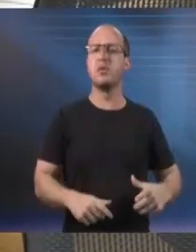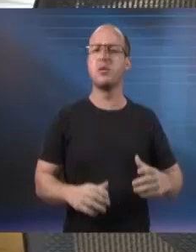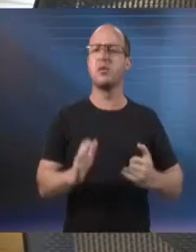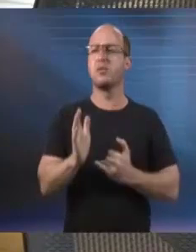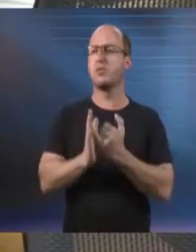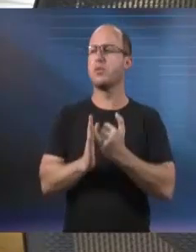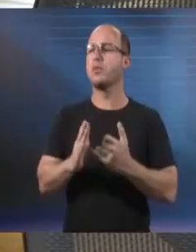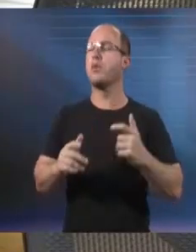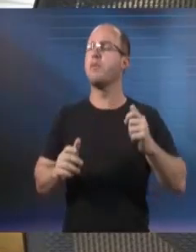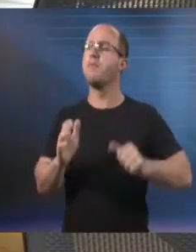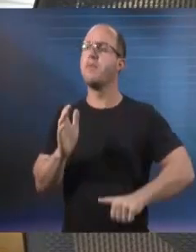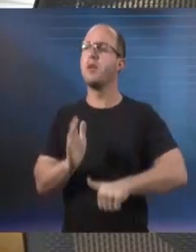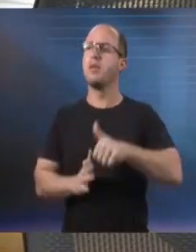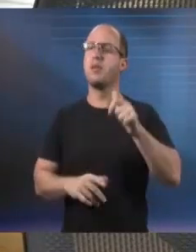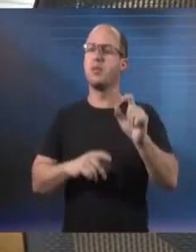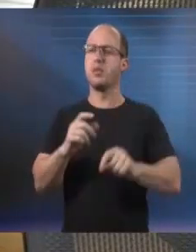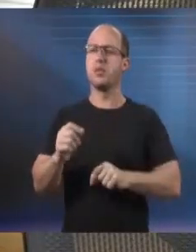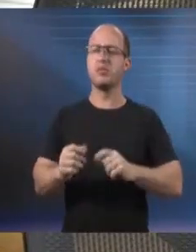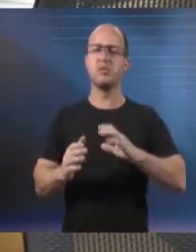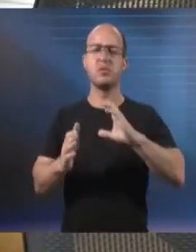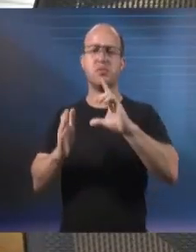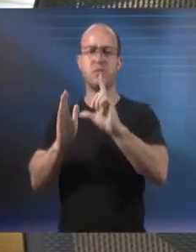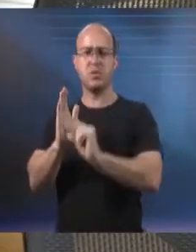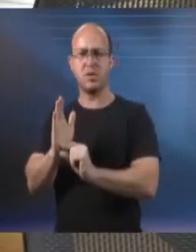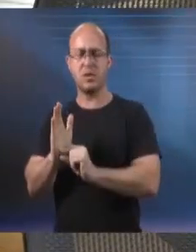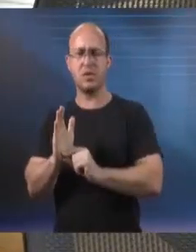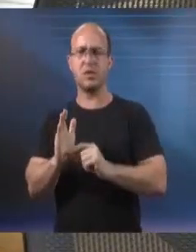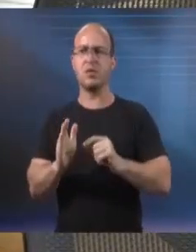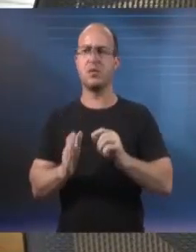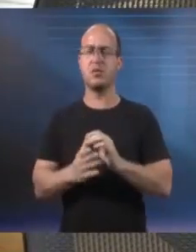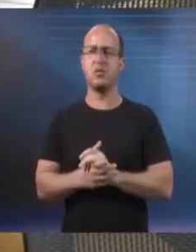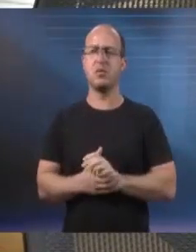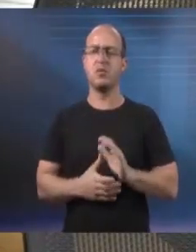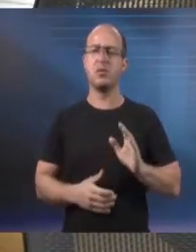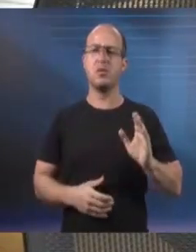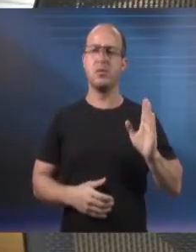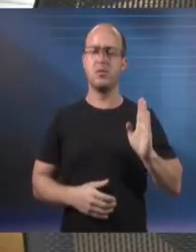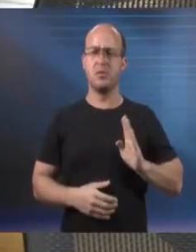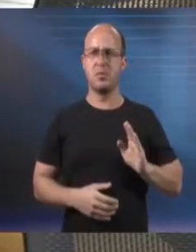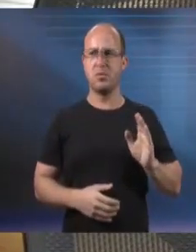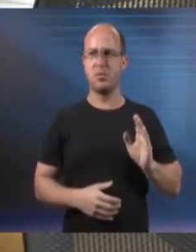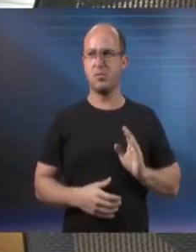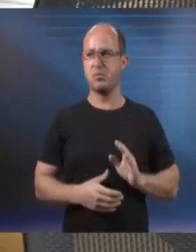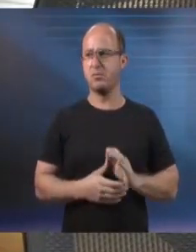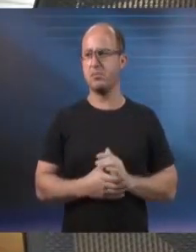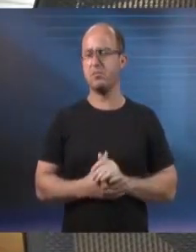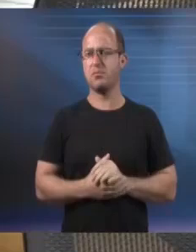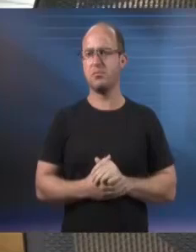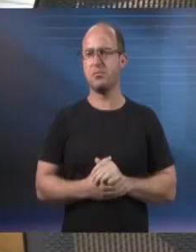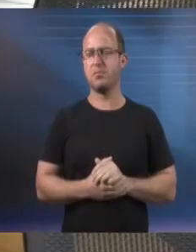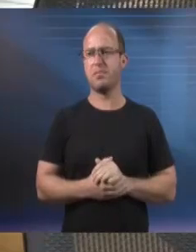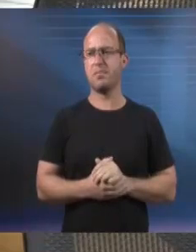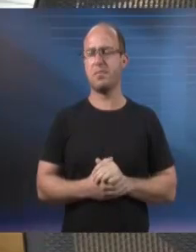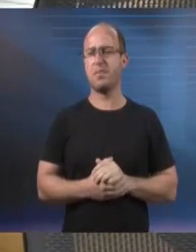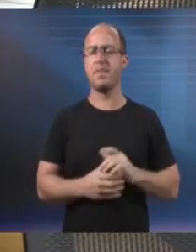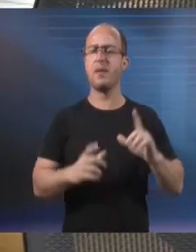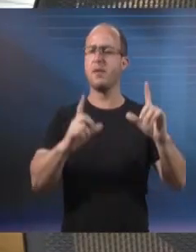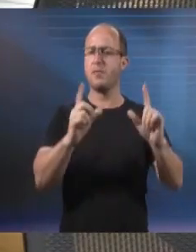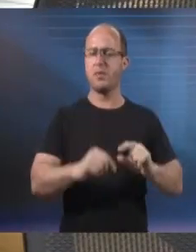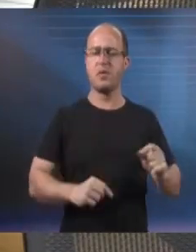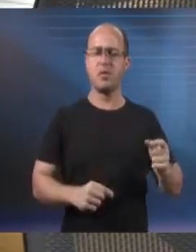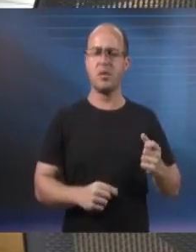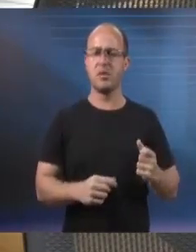o dever de casa, cortem gasto. Cortem gasto no bolso dos companheiros. É isso que tem que